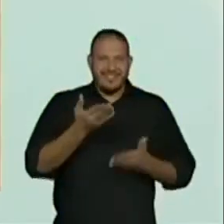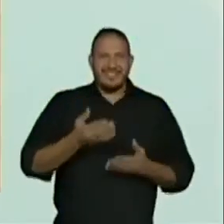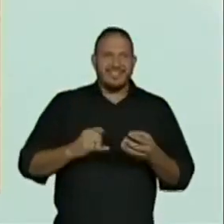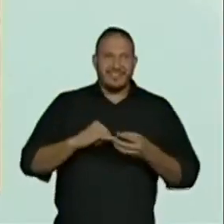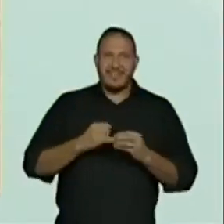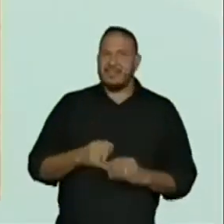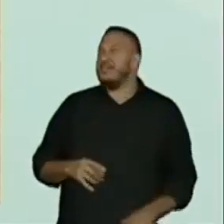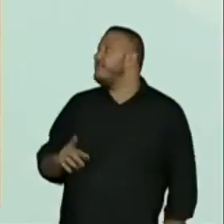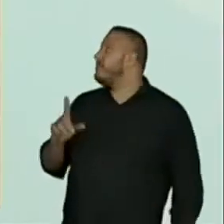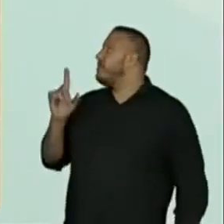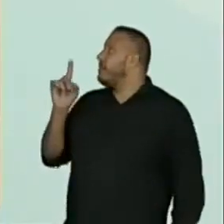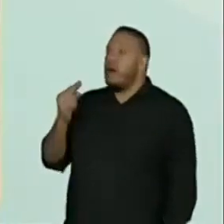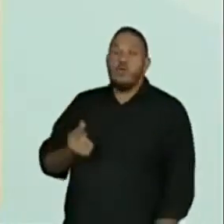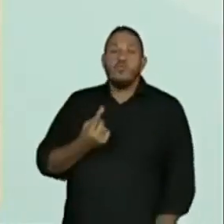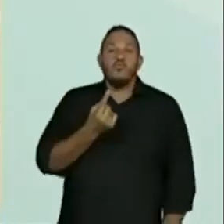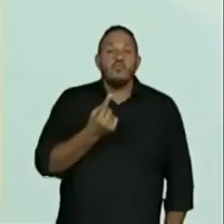feijão.